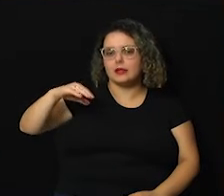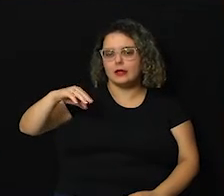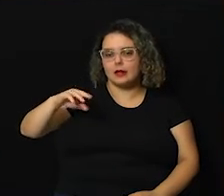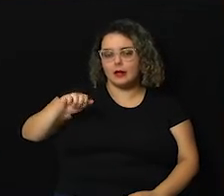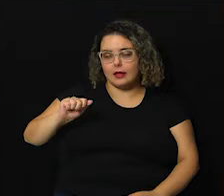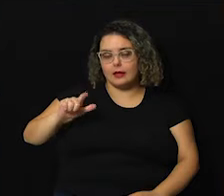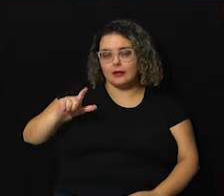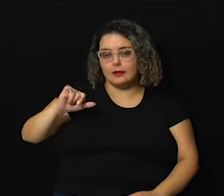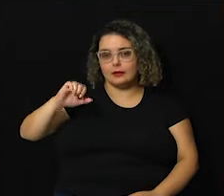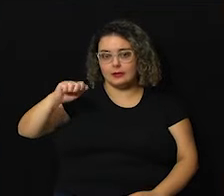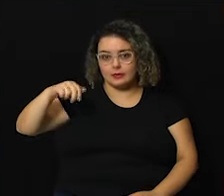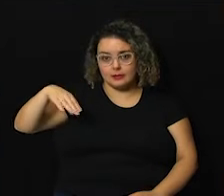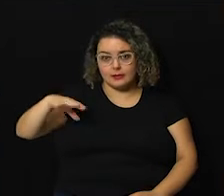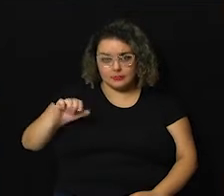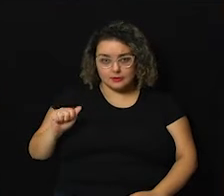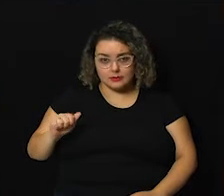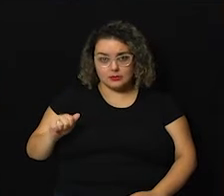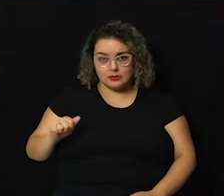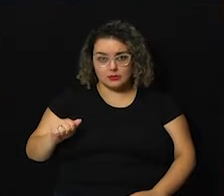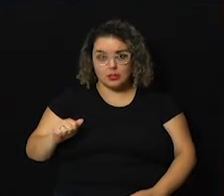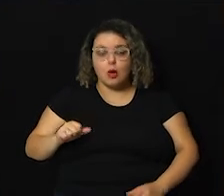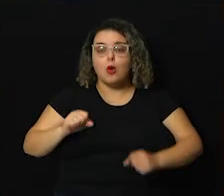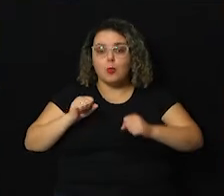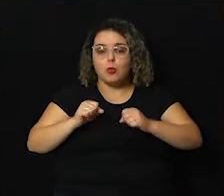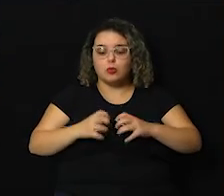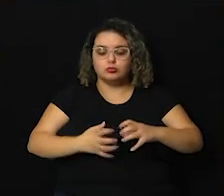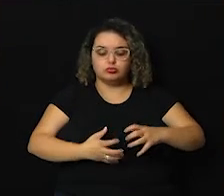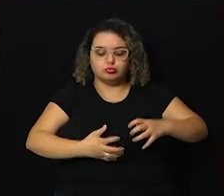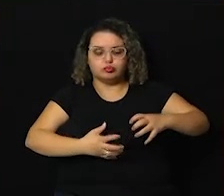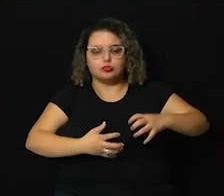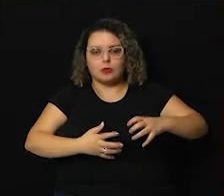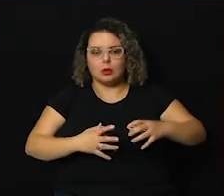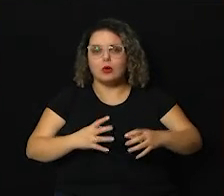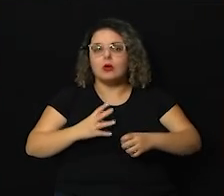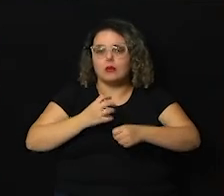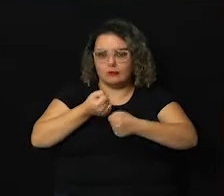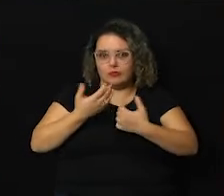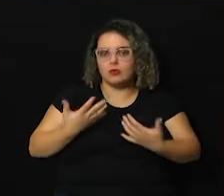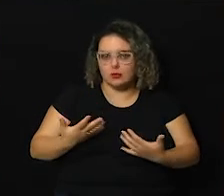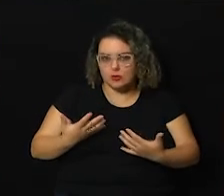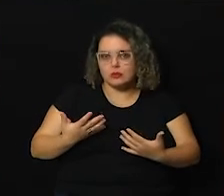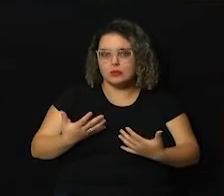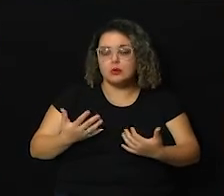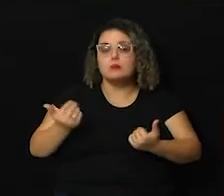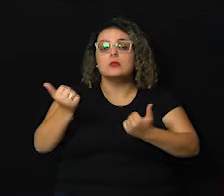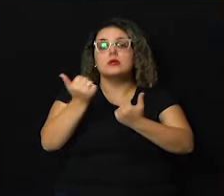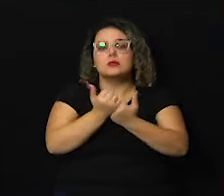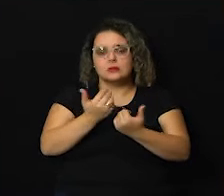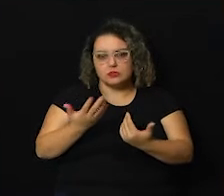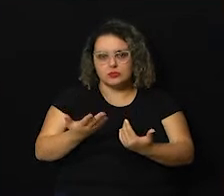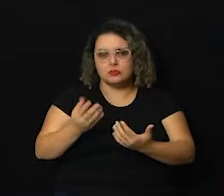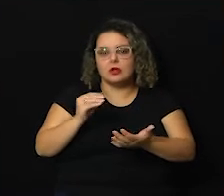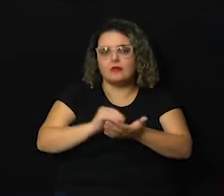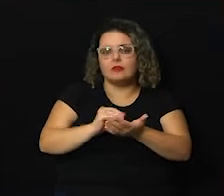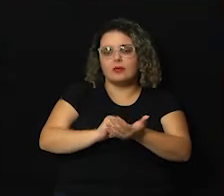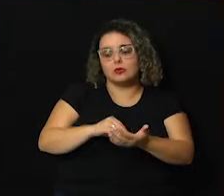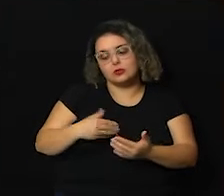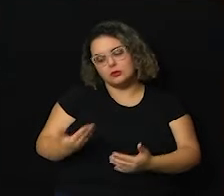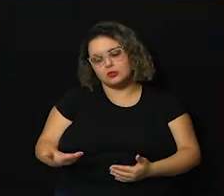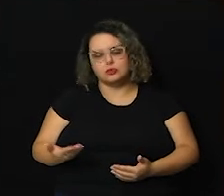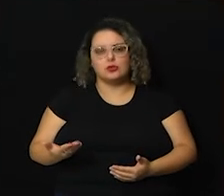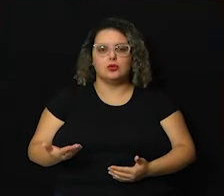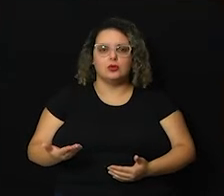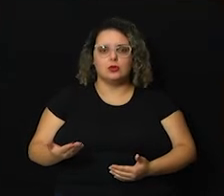duplos do corpo têm essa capacidade de crescer um pouco e ganhar função para substituir na ausência